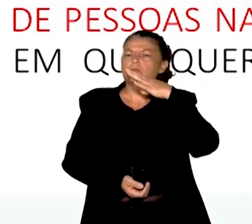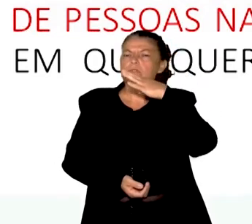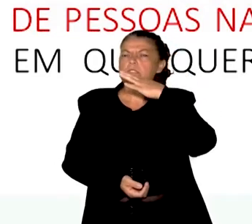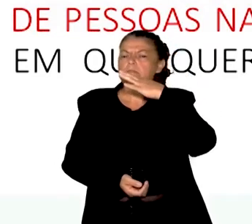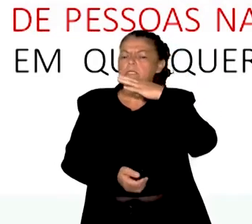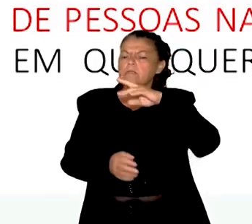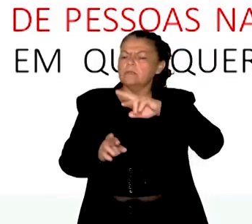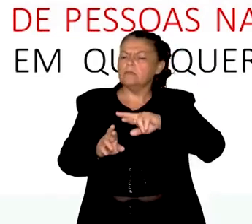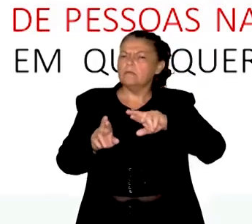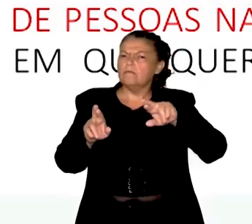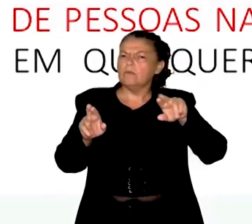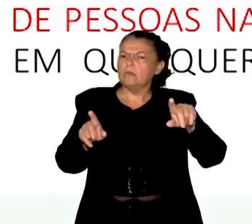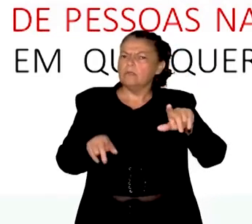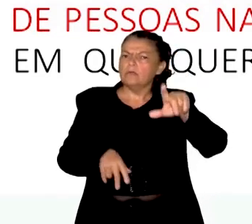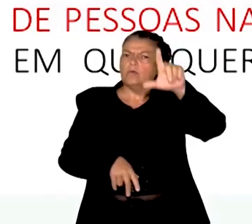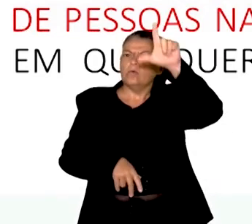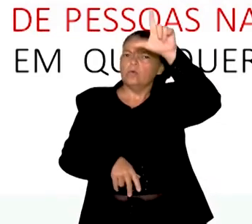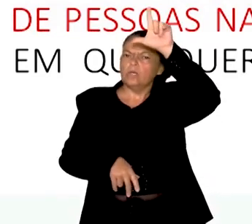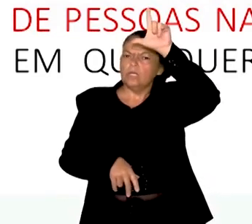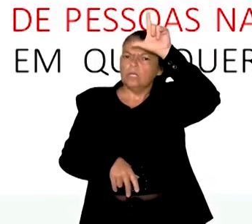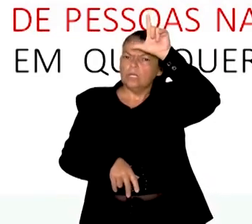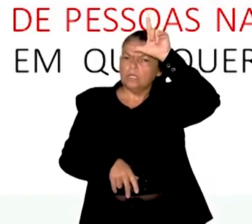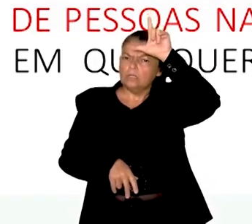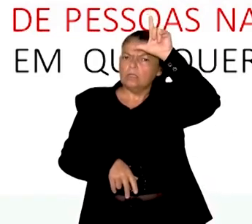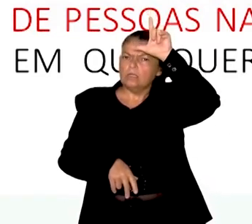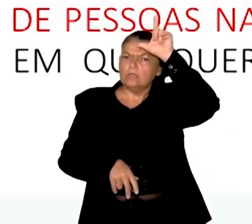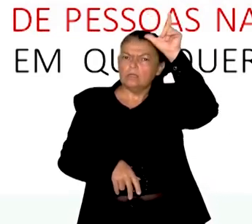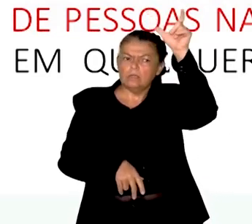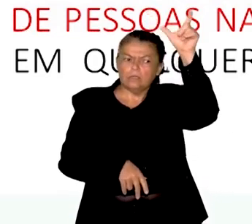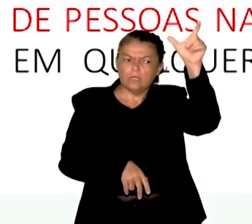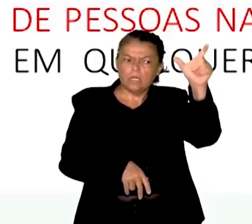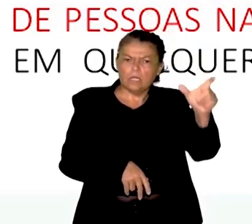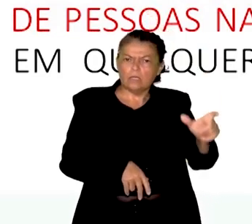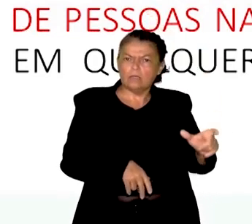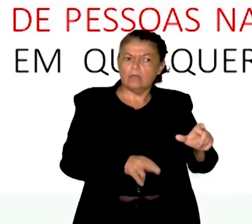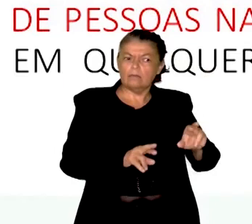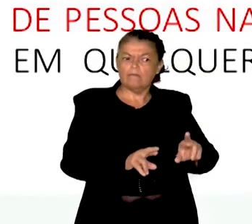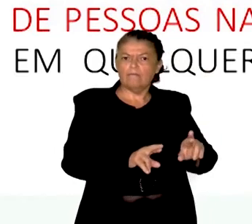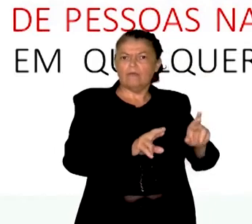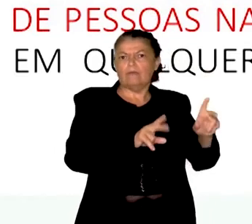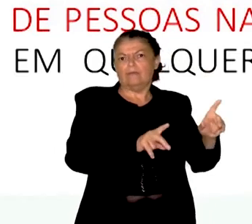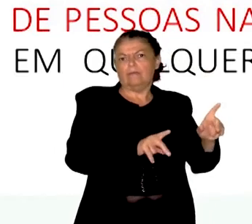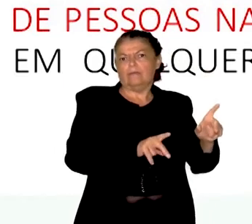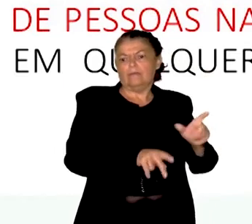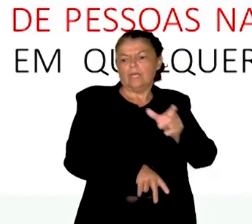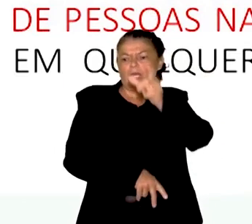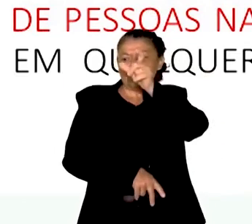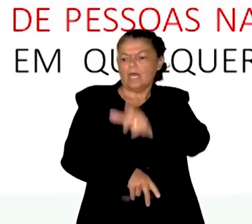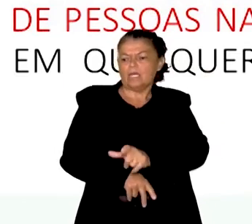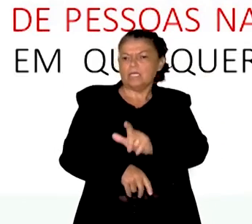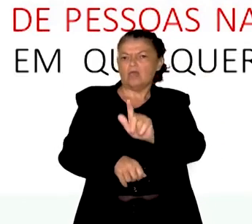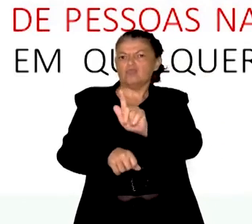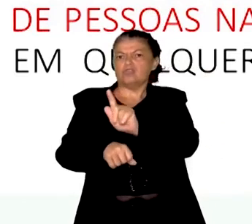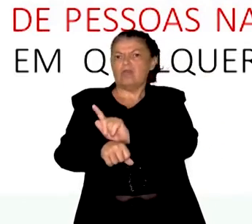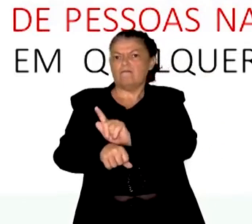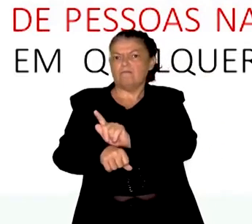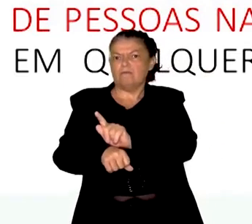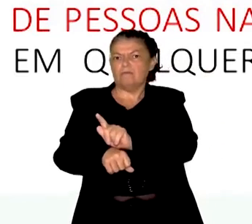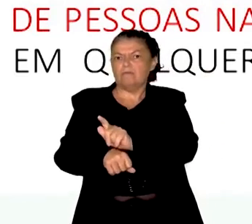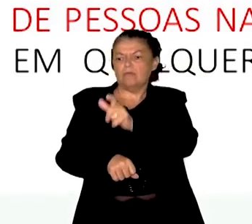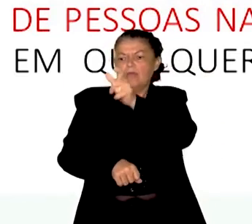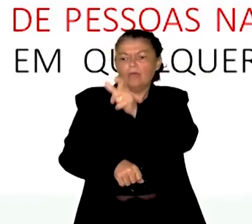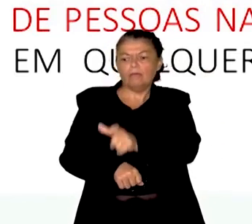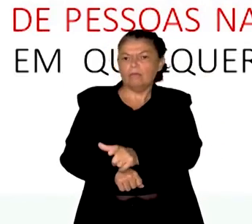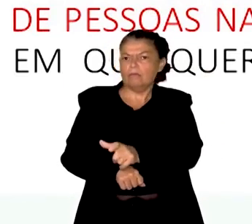atenção a isso, o líder se diferencia do chefe. O líder também não é o mesmo que o comandante